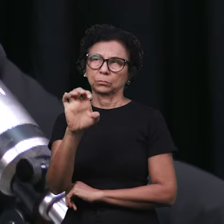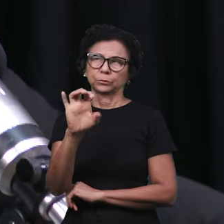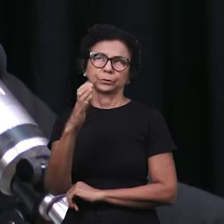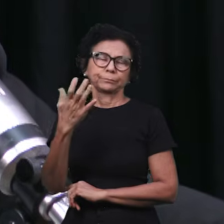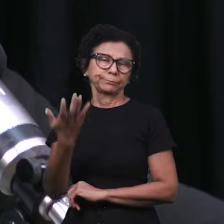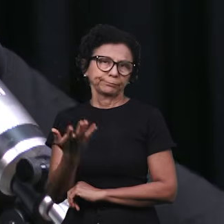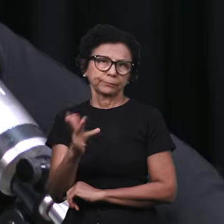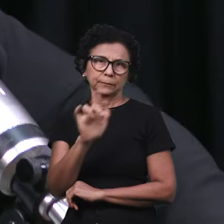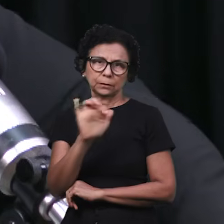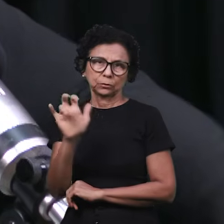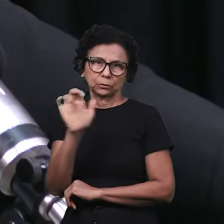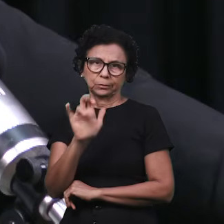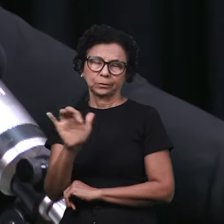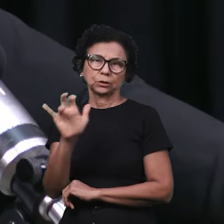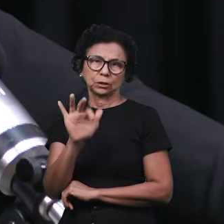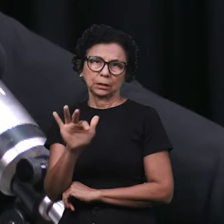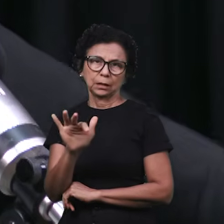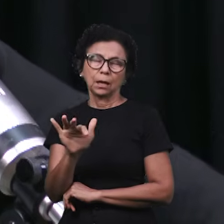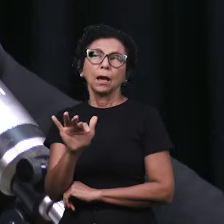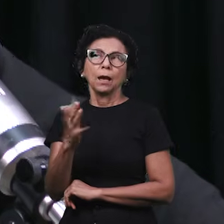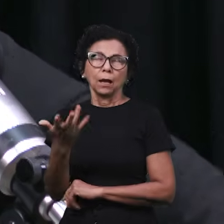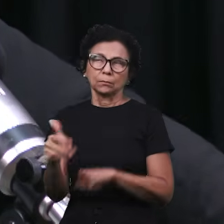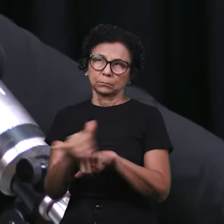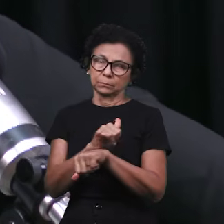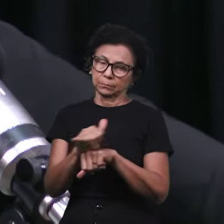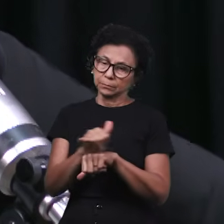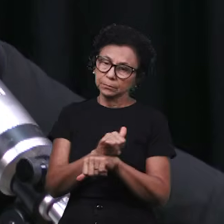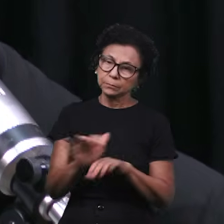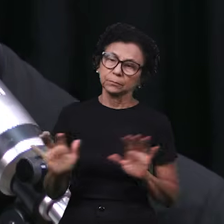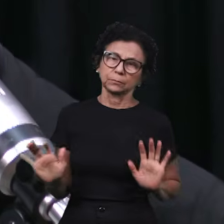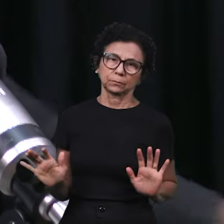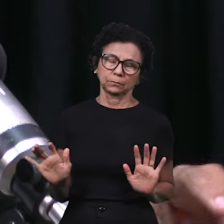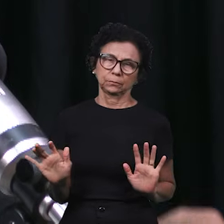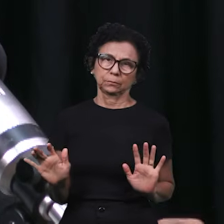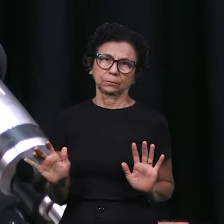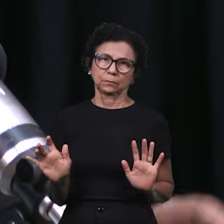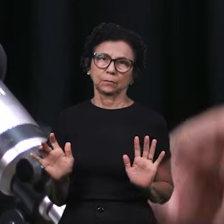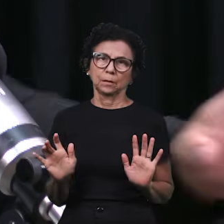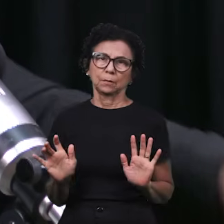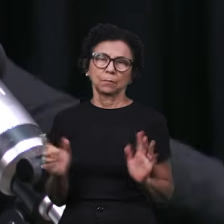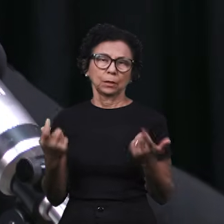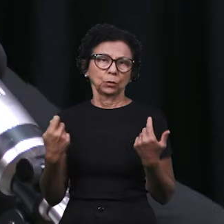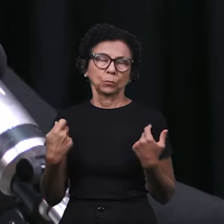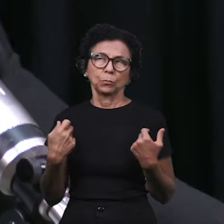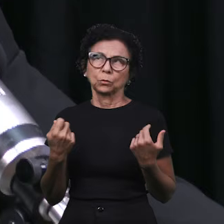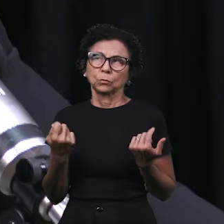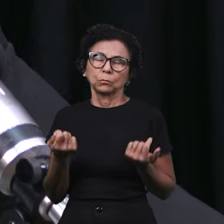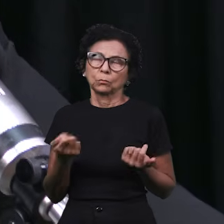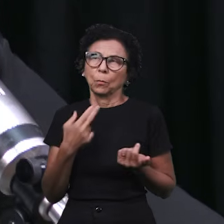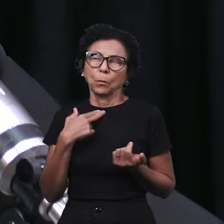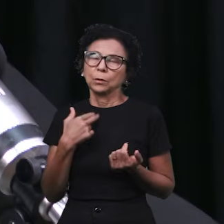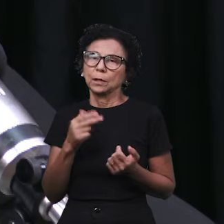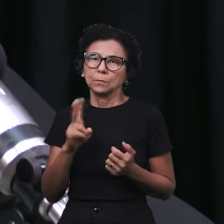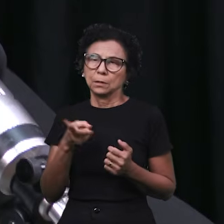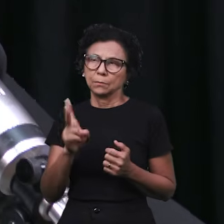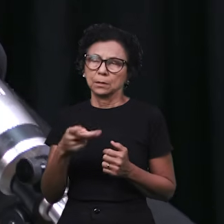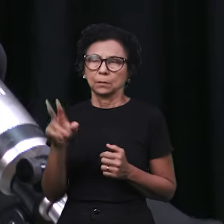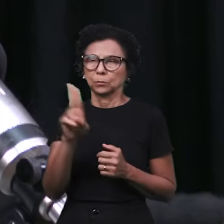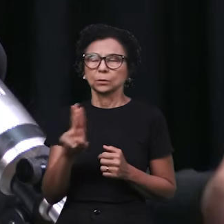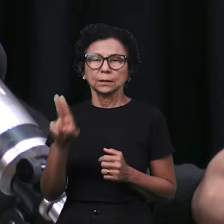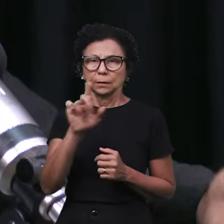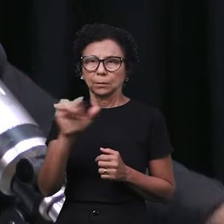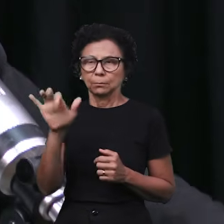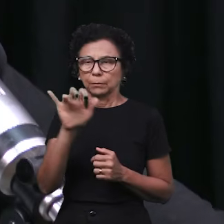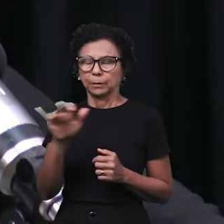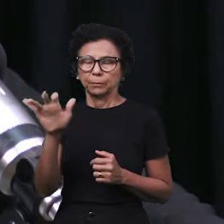da língua de sinais, a gente não exclui, mas a gente não pode ficar 100% dependente dele. Porque a mesma questão da sede que a gente falou e da água, Sim.